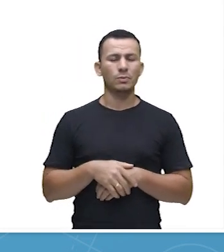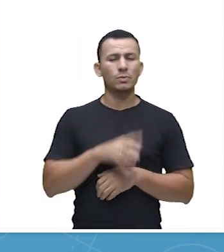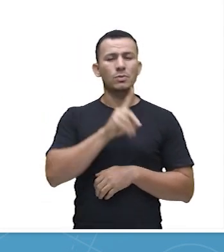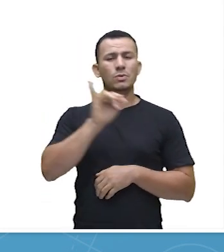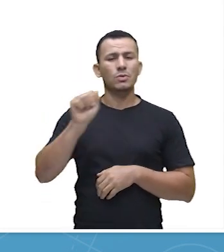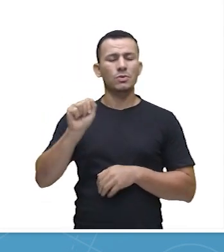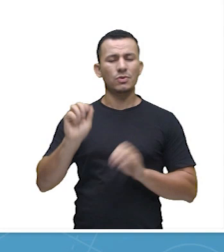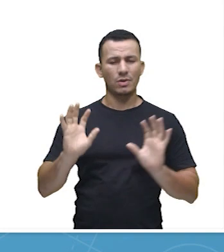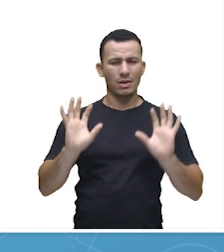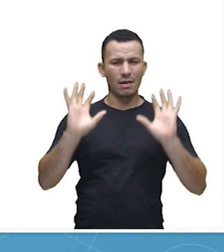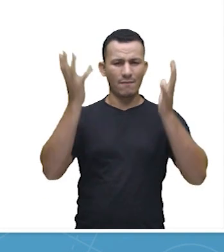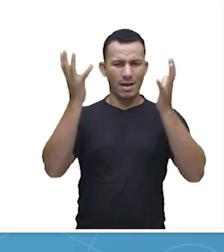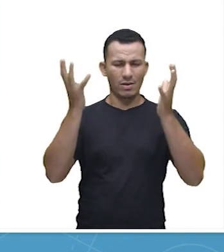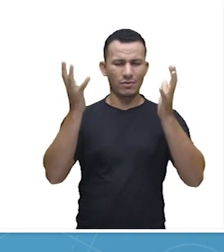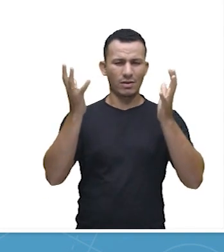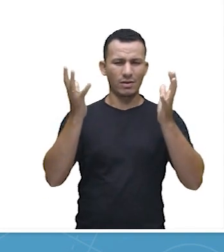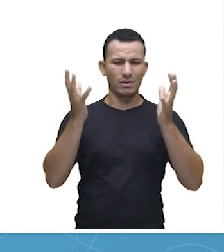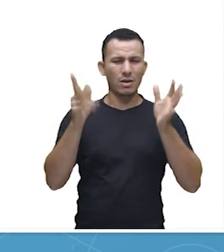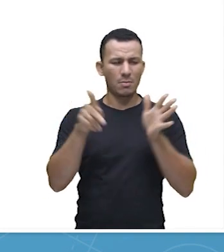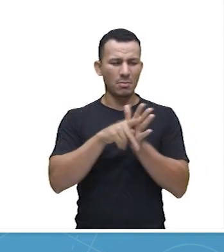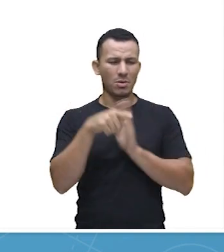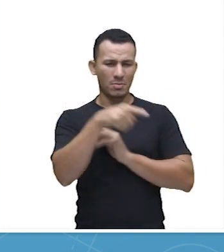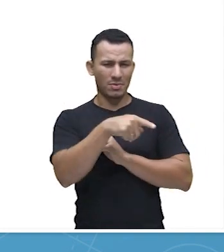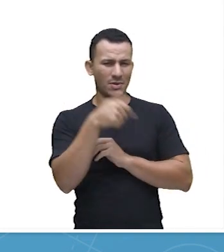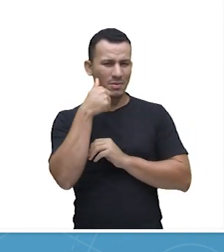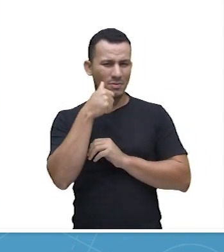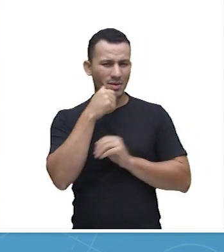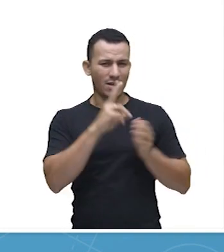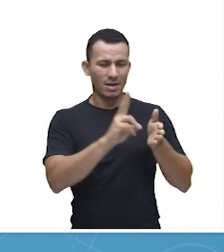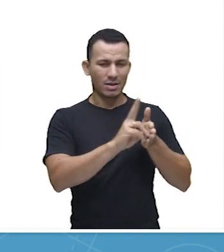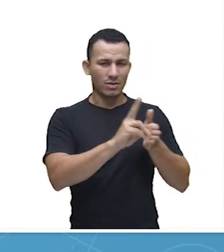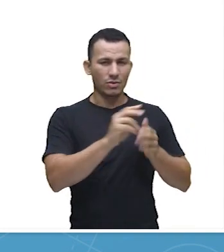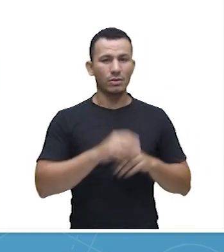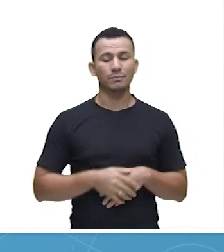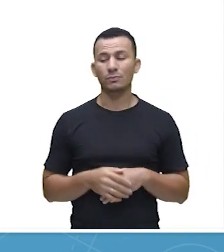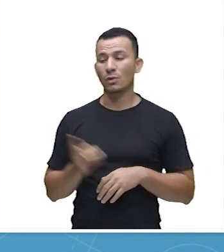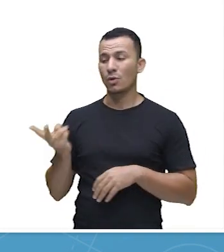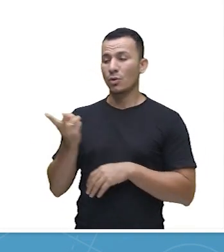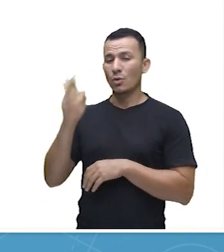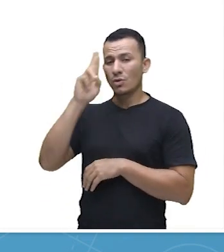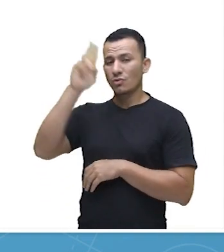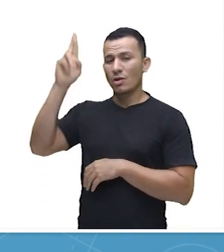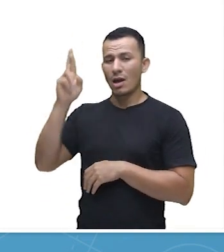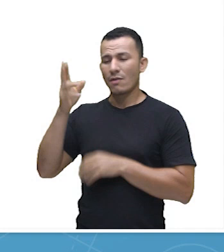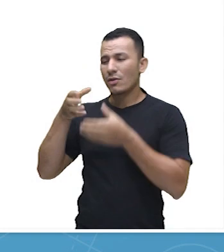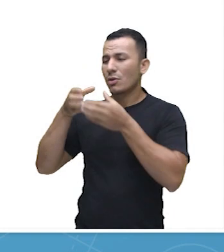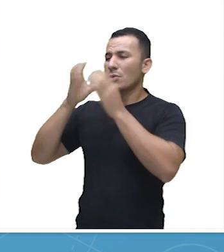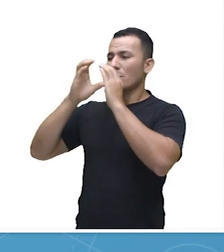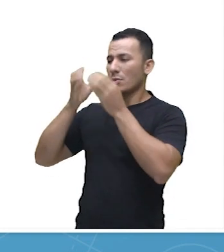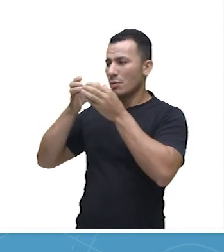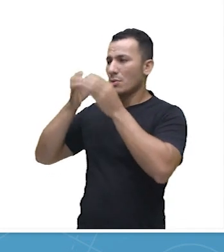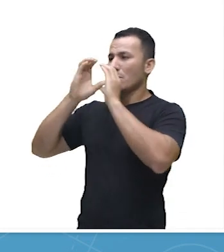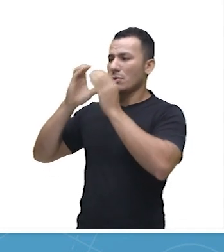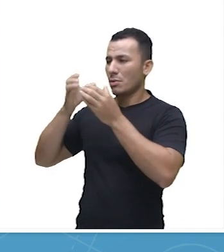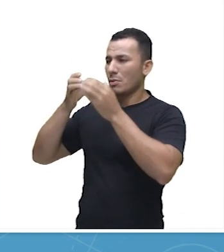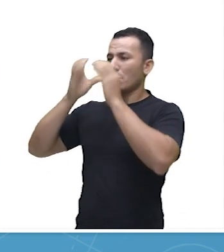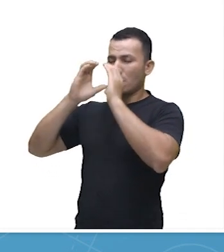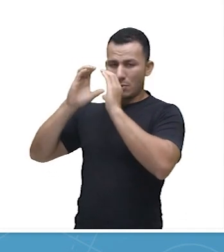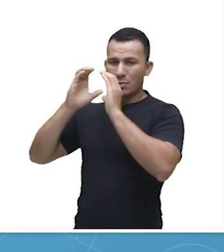da bela Índia, enquanto o cacique e o pajé bebiam cauim, que é uma bebida feita de